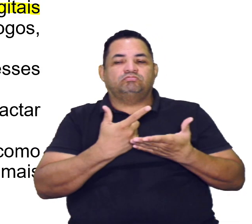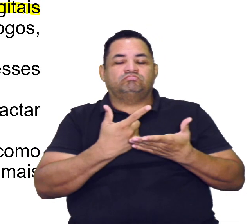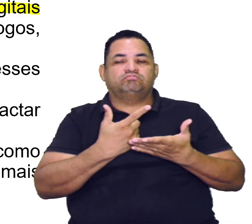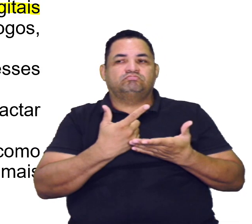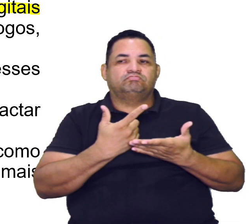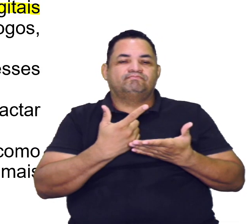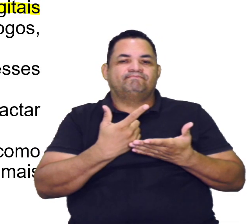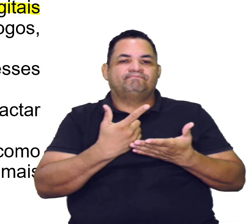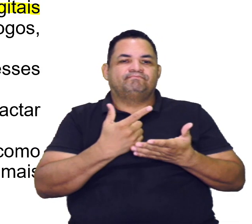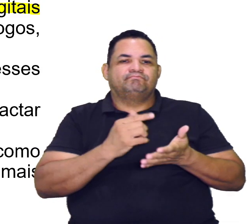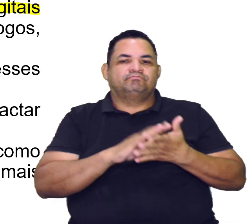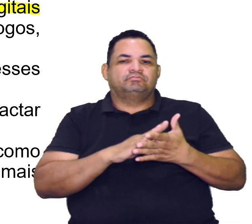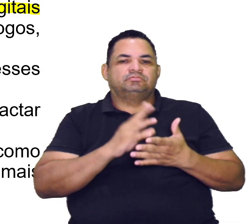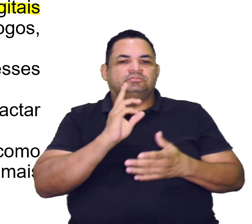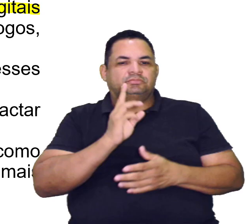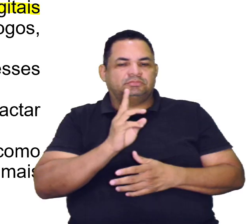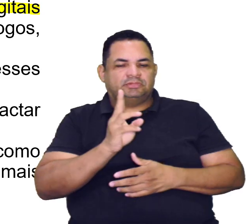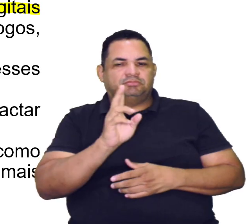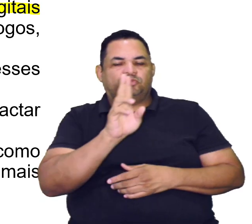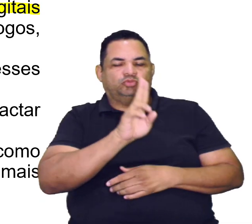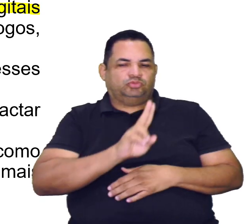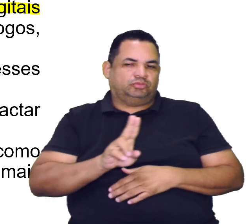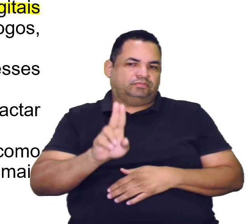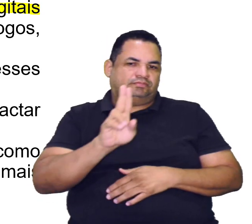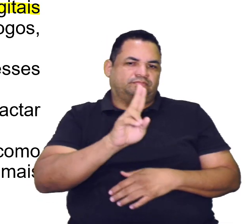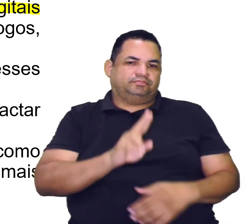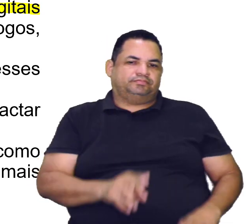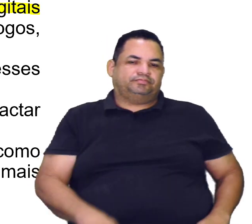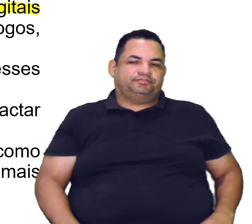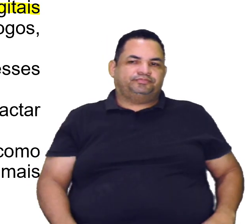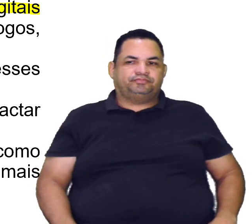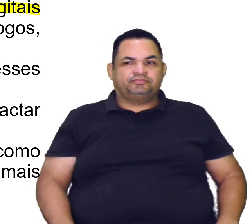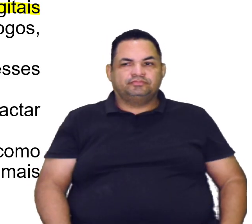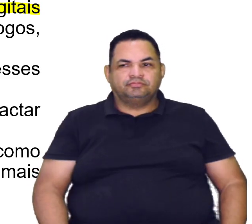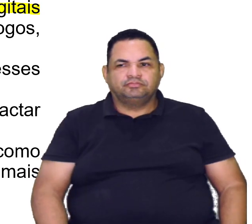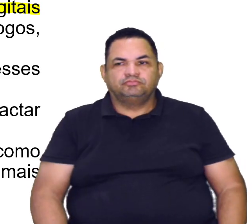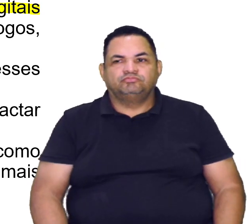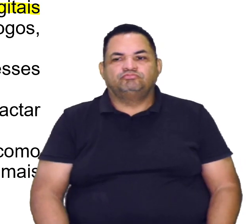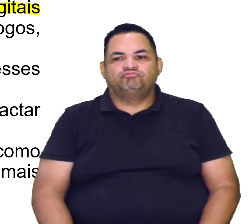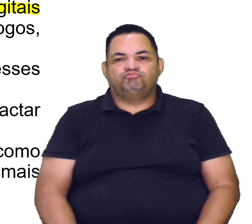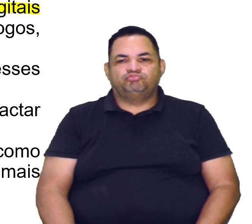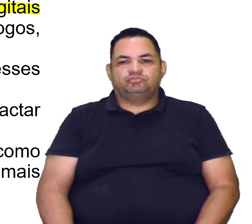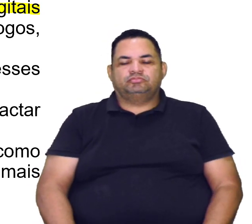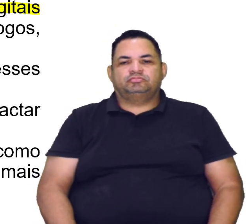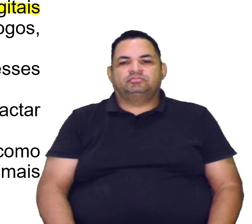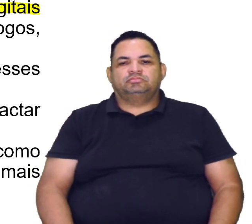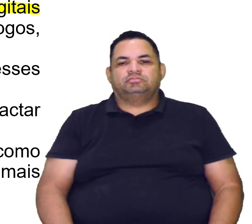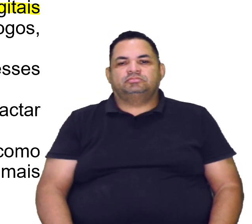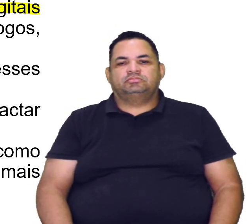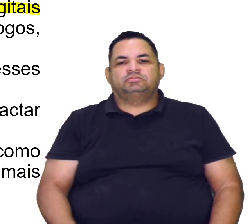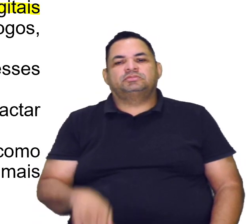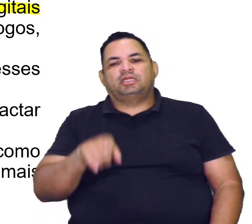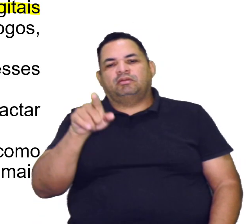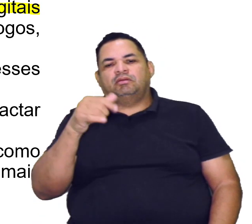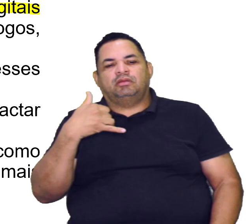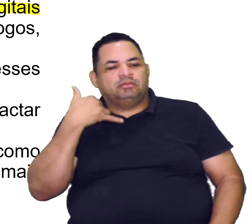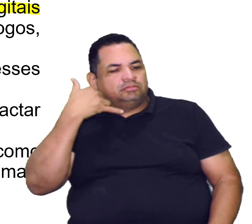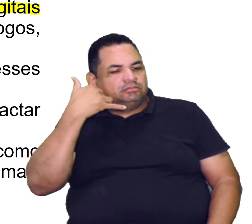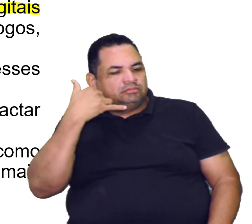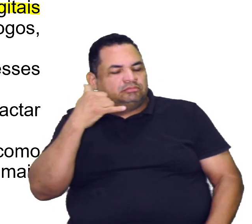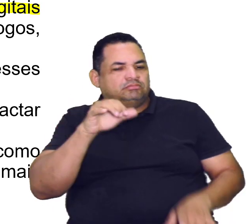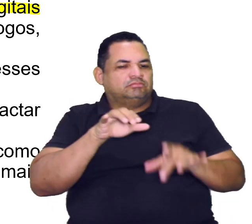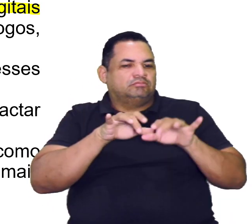vocês assim com frequência utilizam, tá? Então que vocês utilizam aí diariamente, que estão aí no celular,